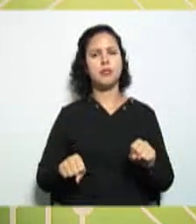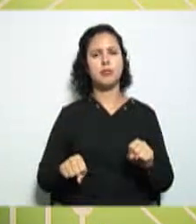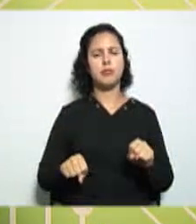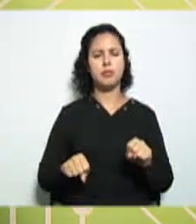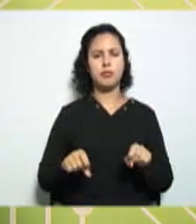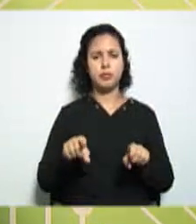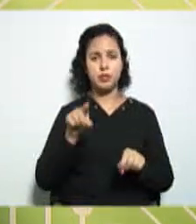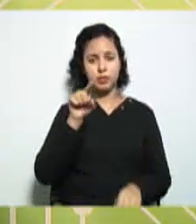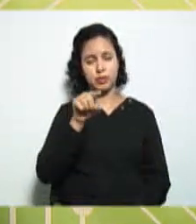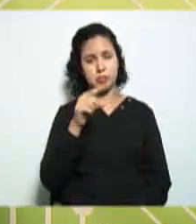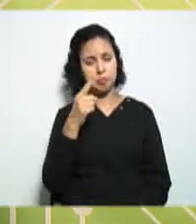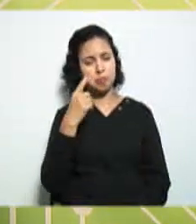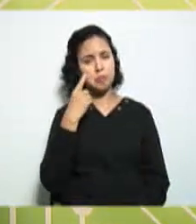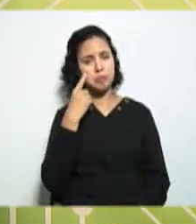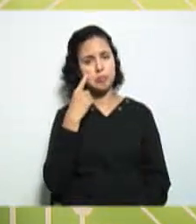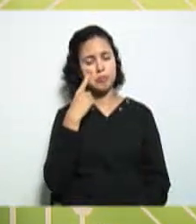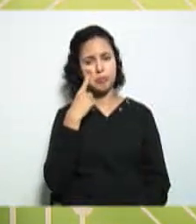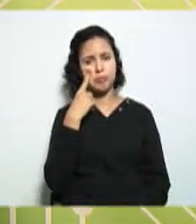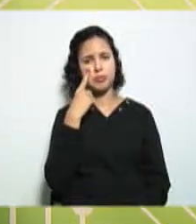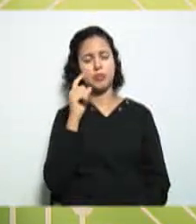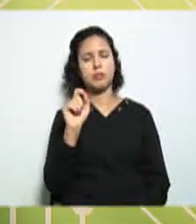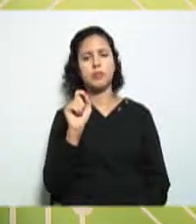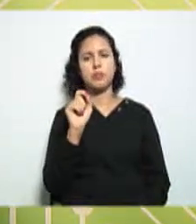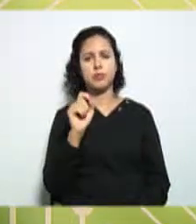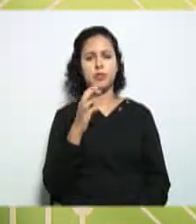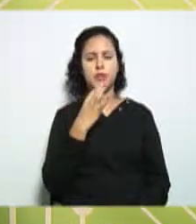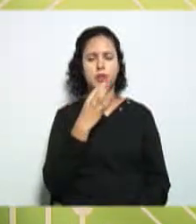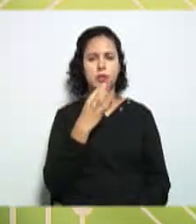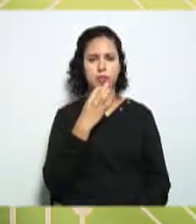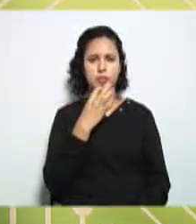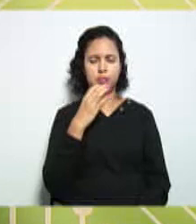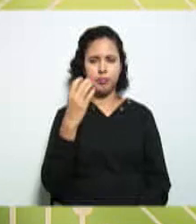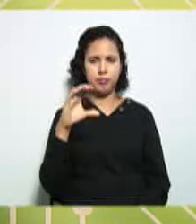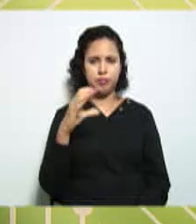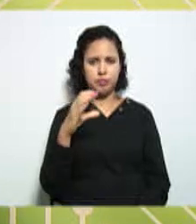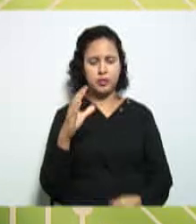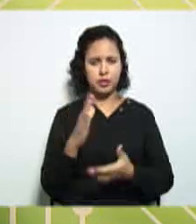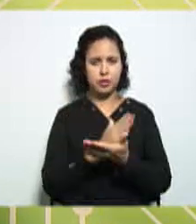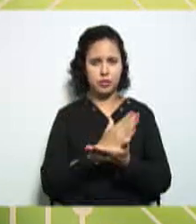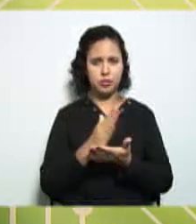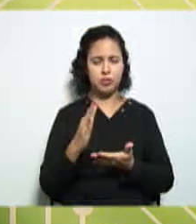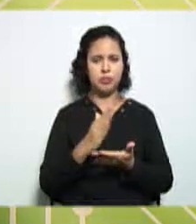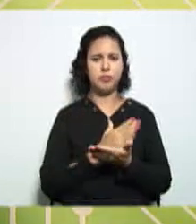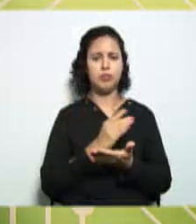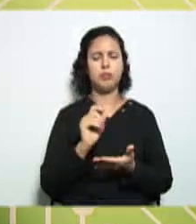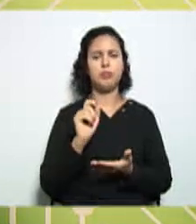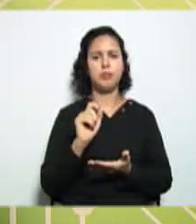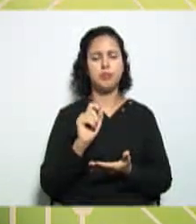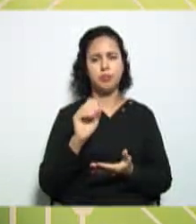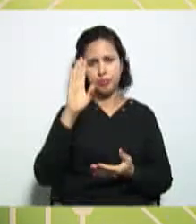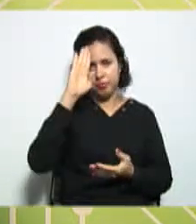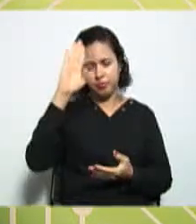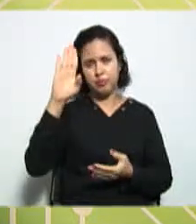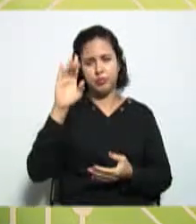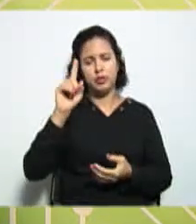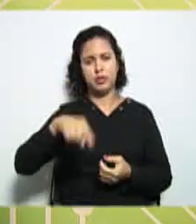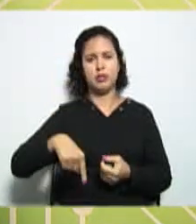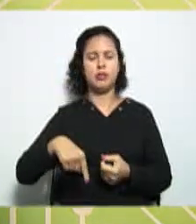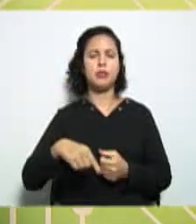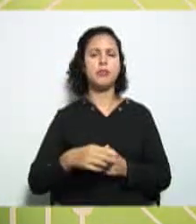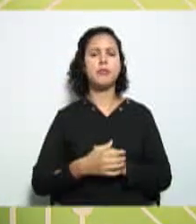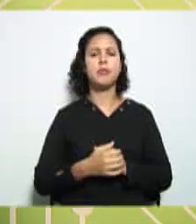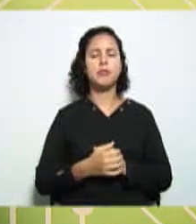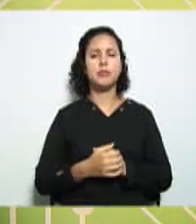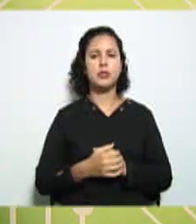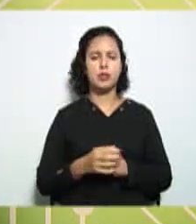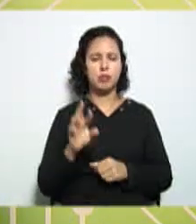viu também que no conhecimento científico, alguns princípios são fundamentais,